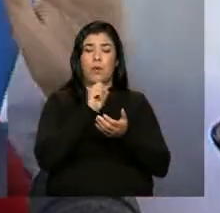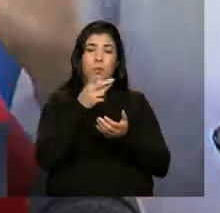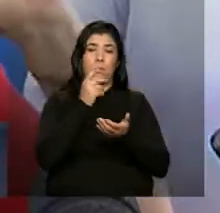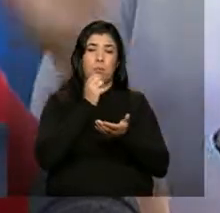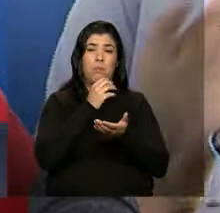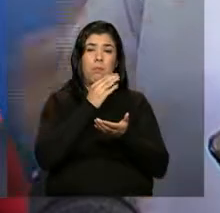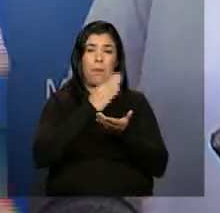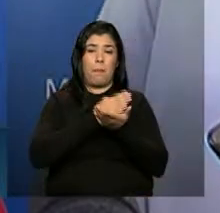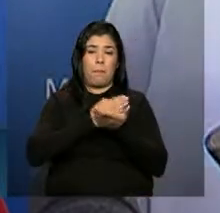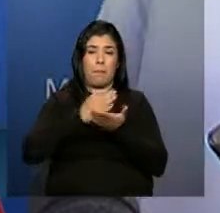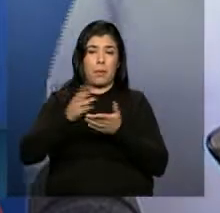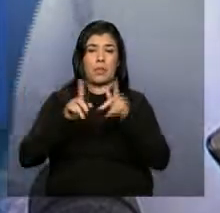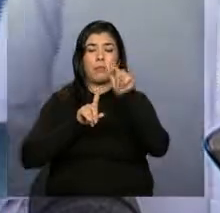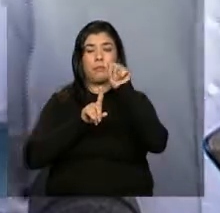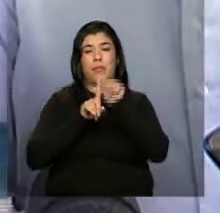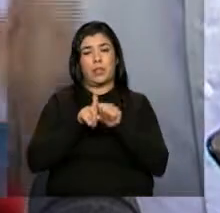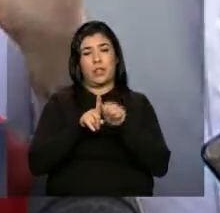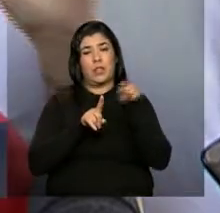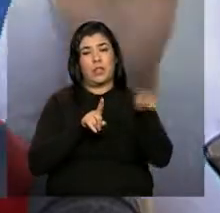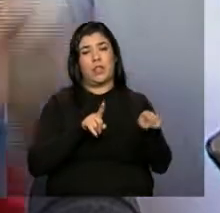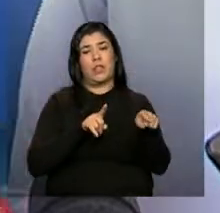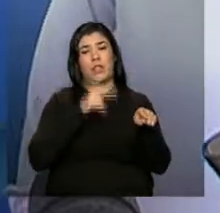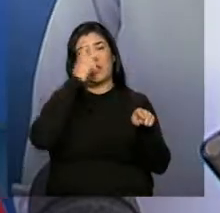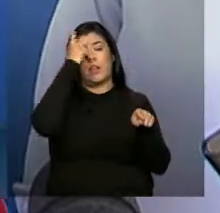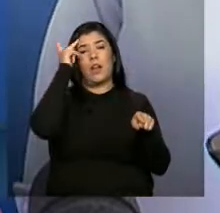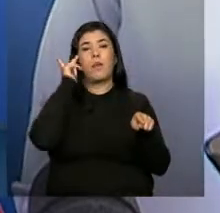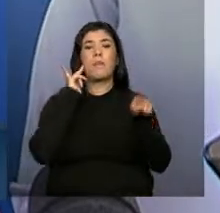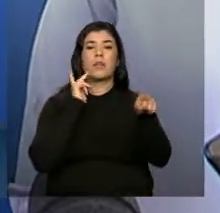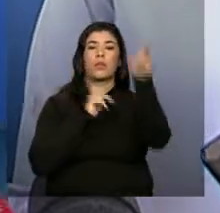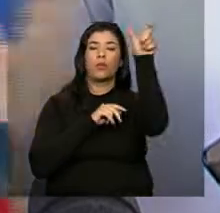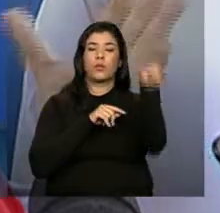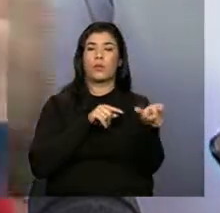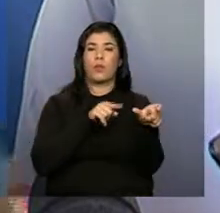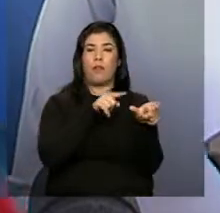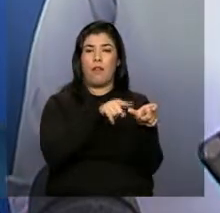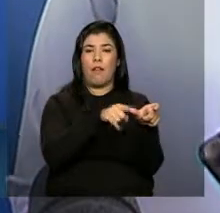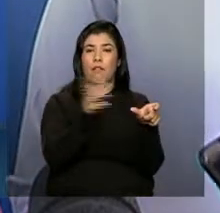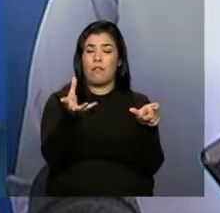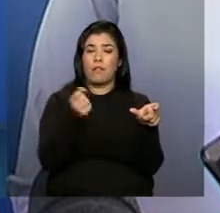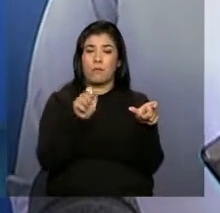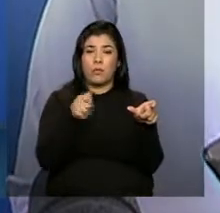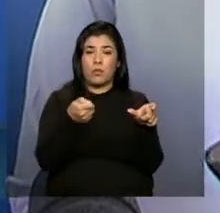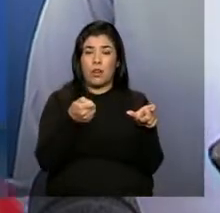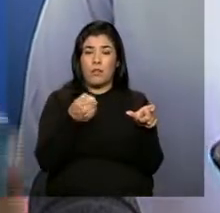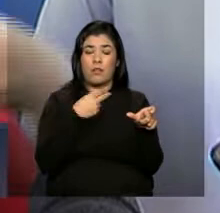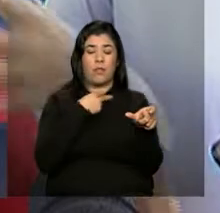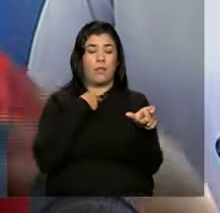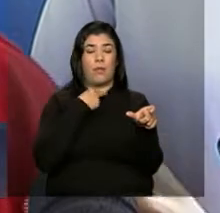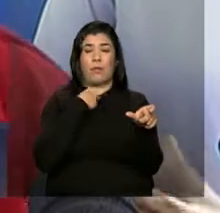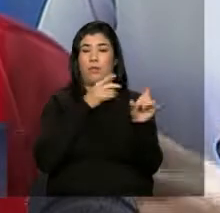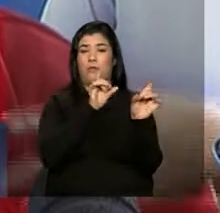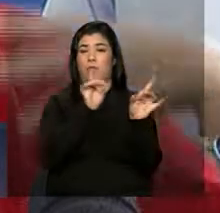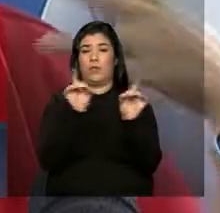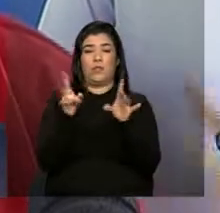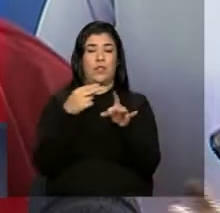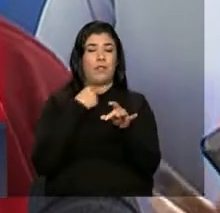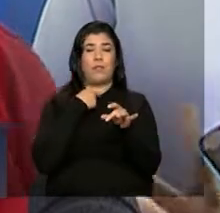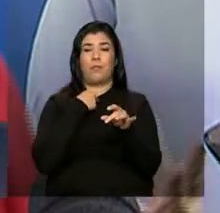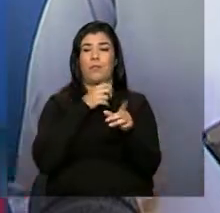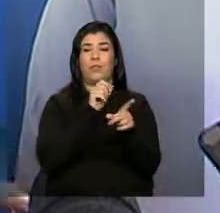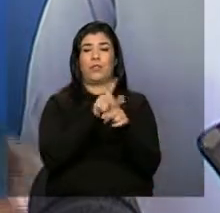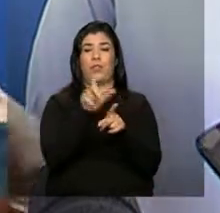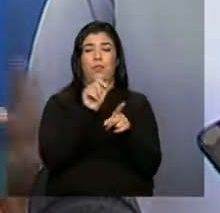10 anos, esse apartamento está bloqueado. Ele não pode ser vendido nem comercializado. E nós agora temos um